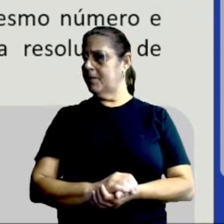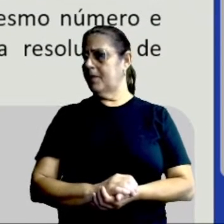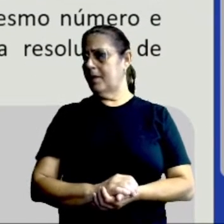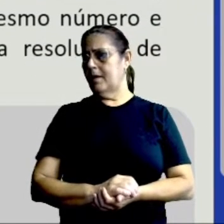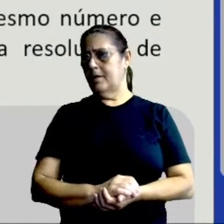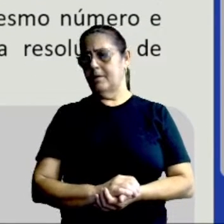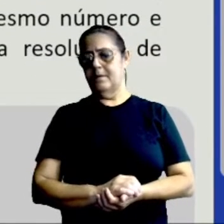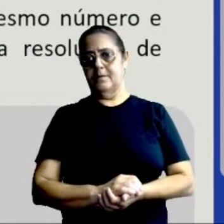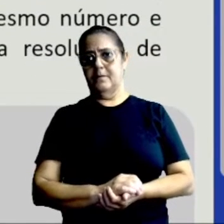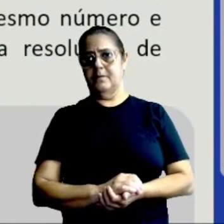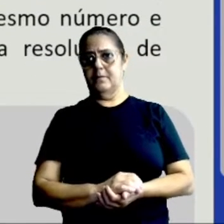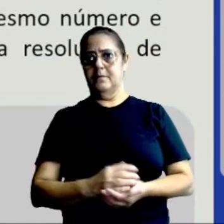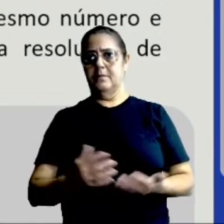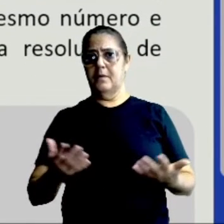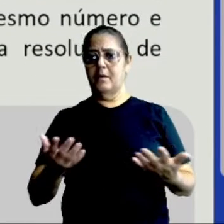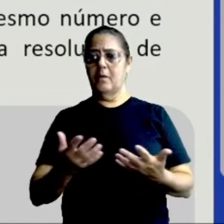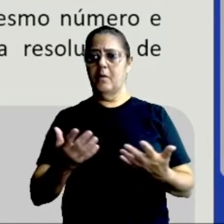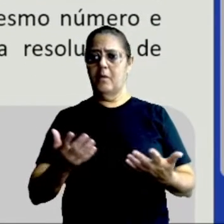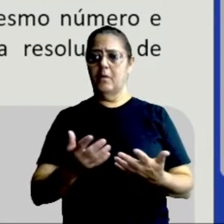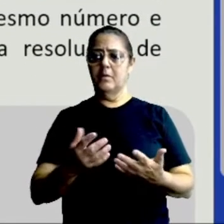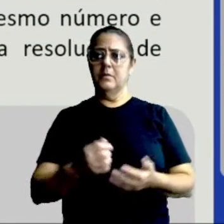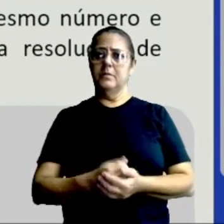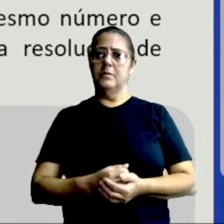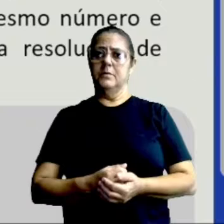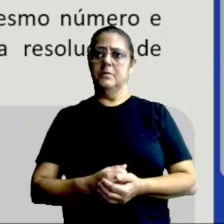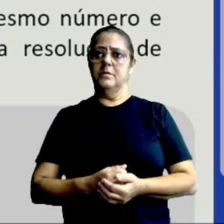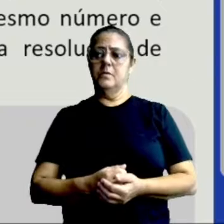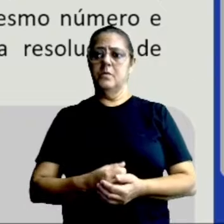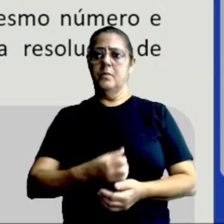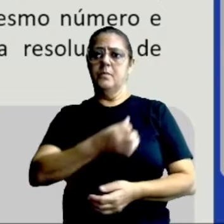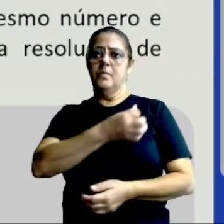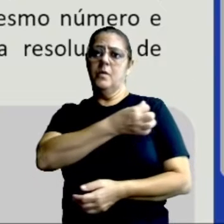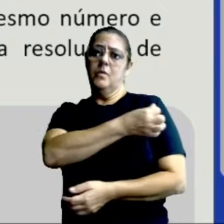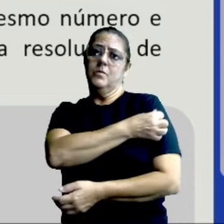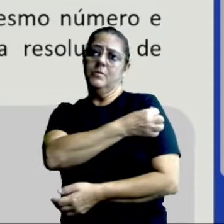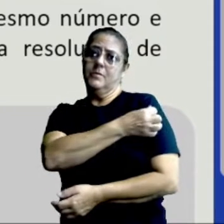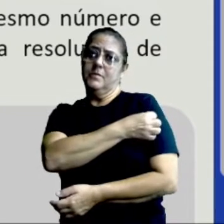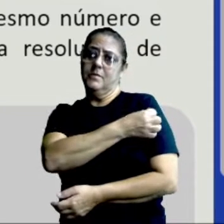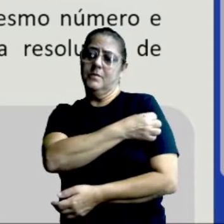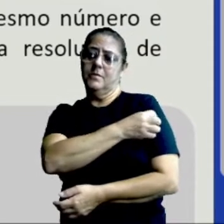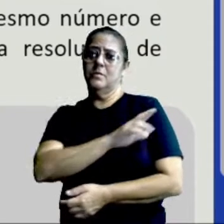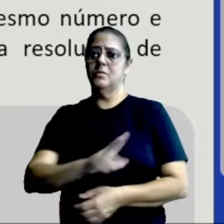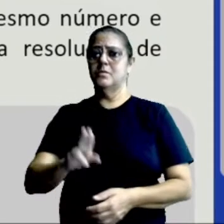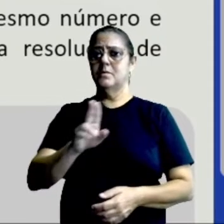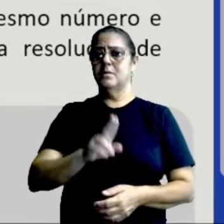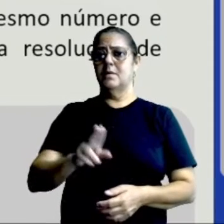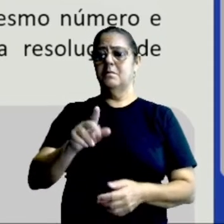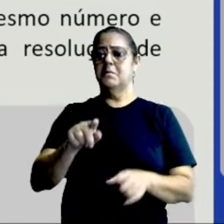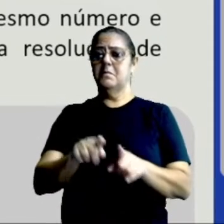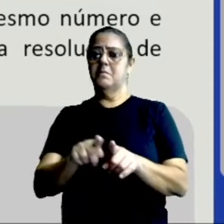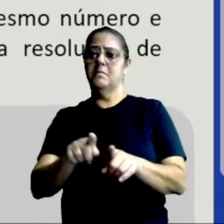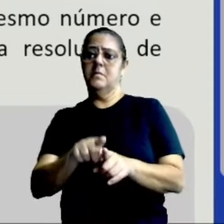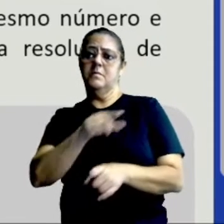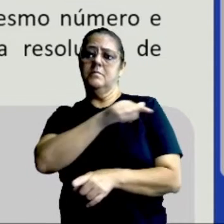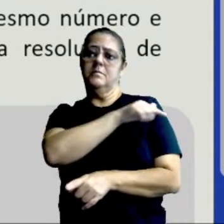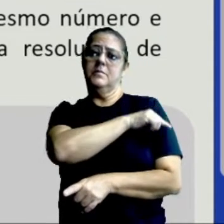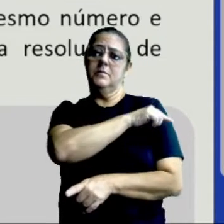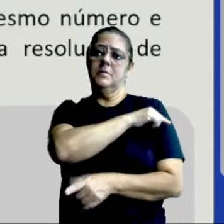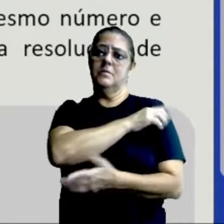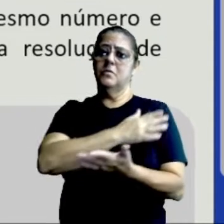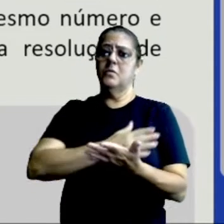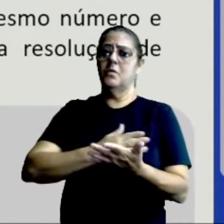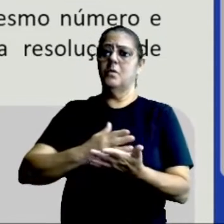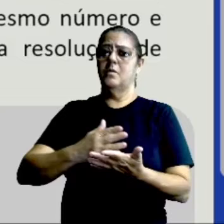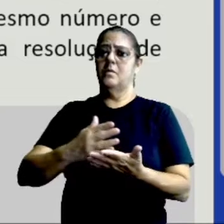Pronto, então a gente vai estar trabalhando com a habilidade do sexto ano, também utilizado em sétimo, que é quando a gente